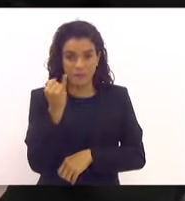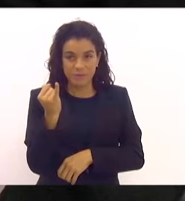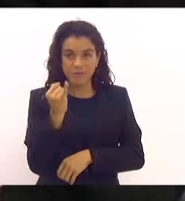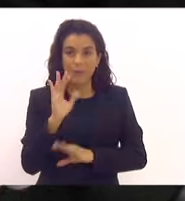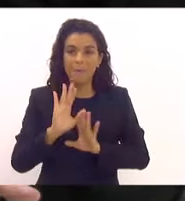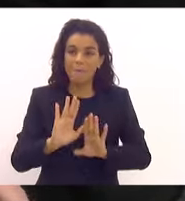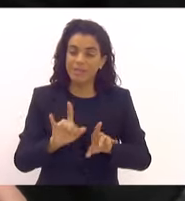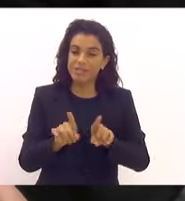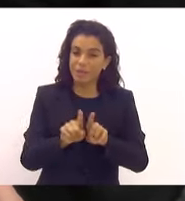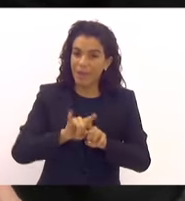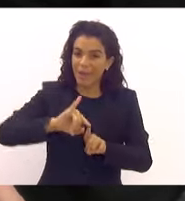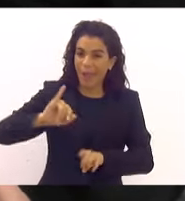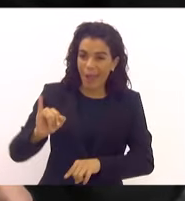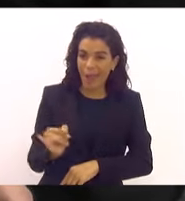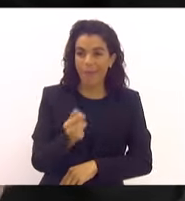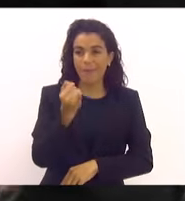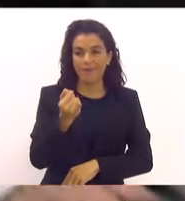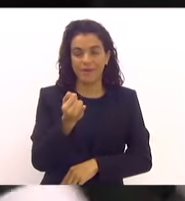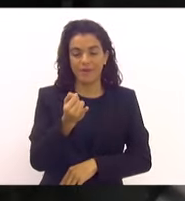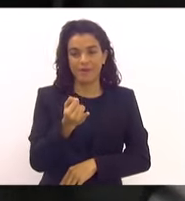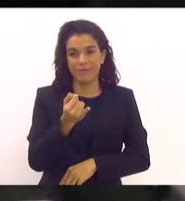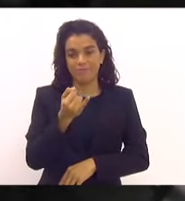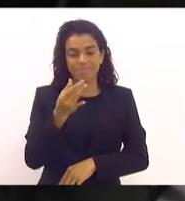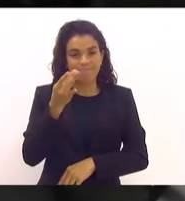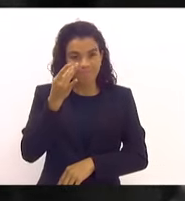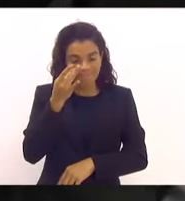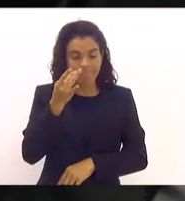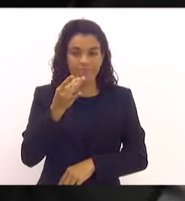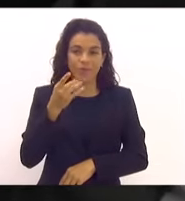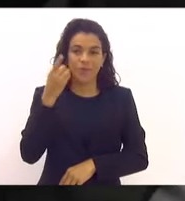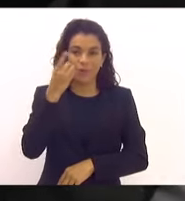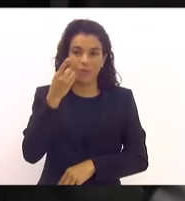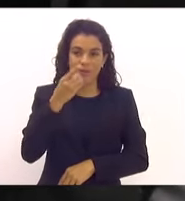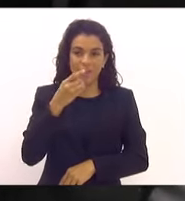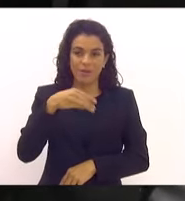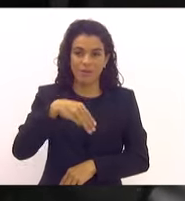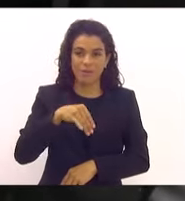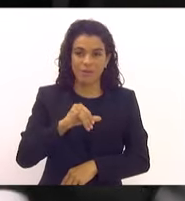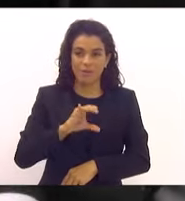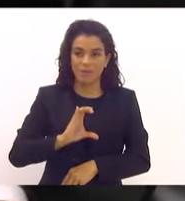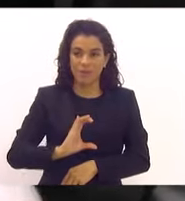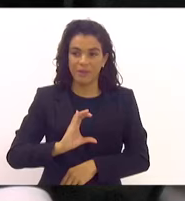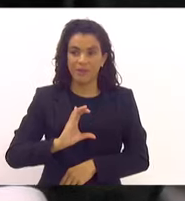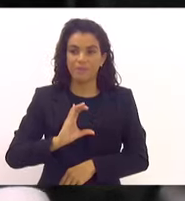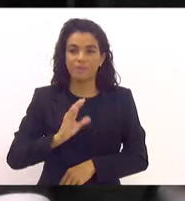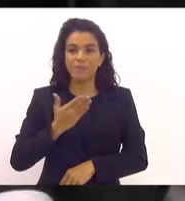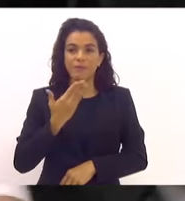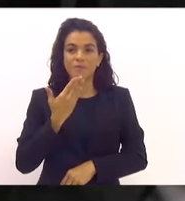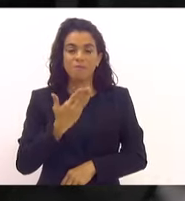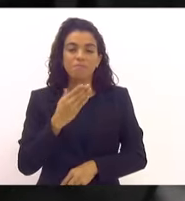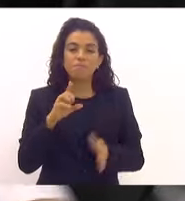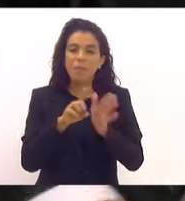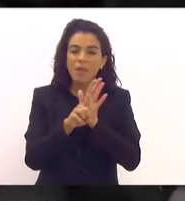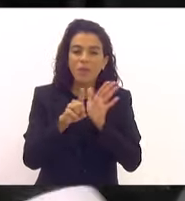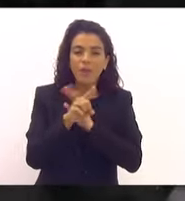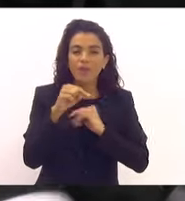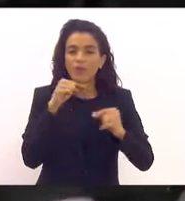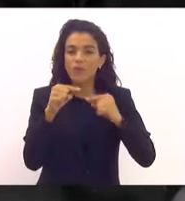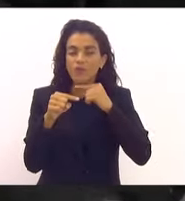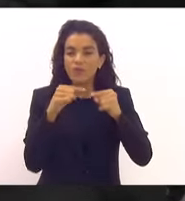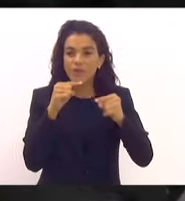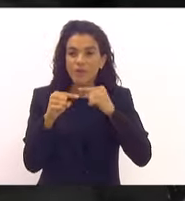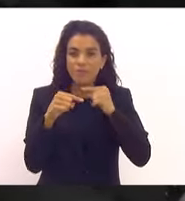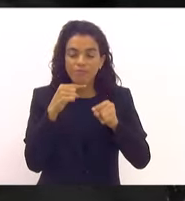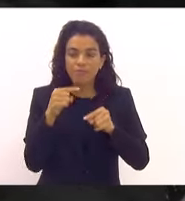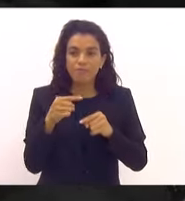mas também aproveitando a presença do deputado Carlos Mink, que é autor do projeto de lei, tirar algumas dúvidas,